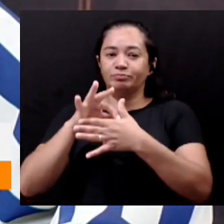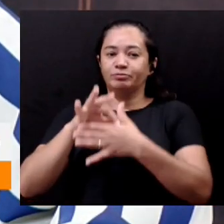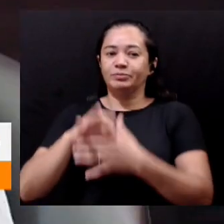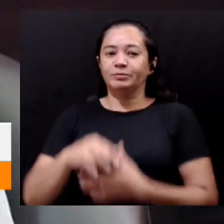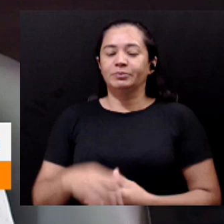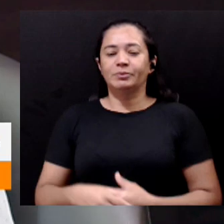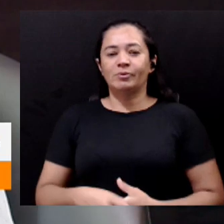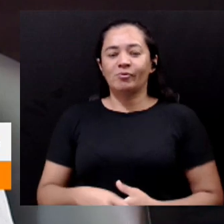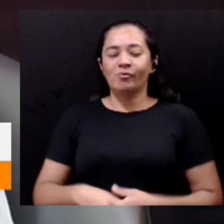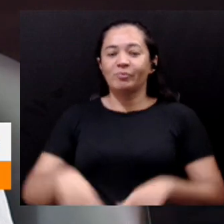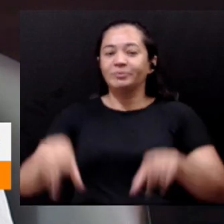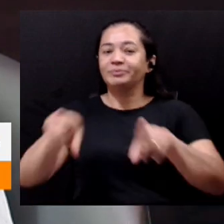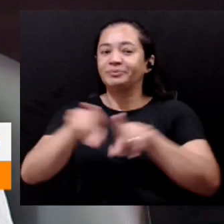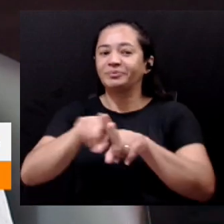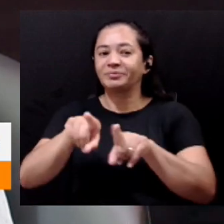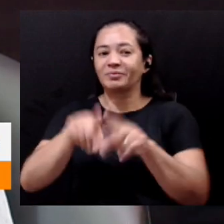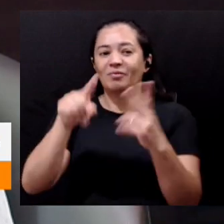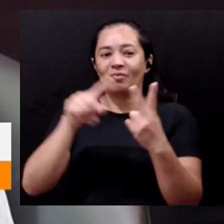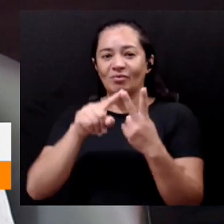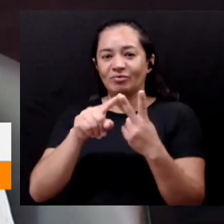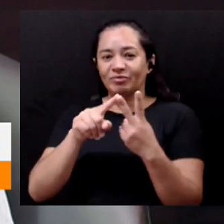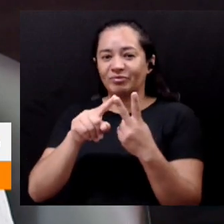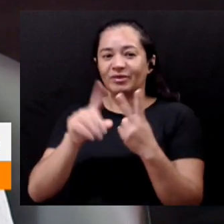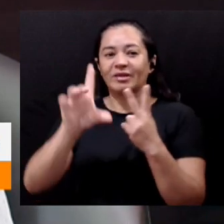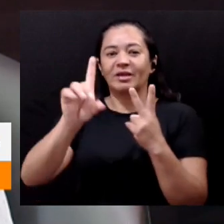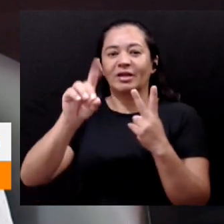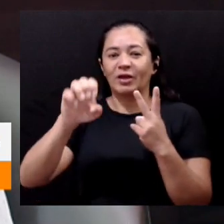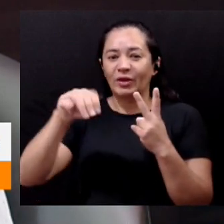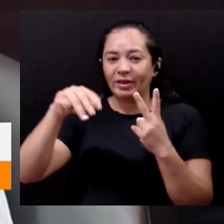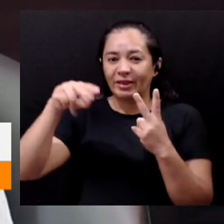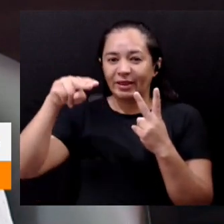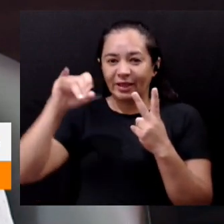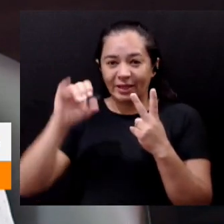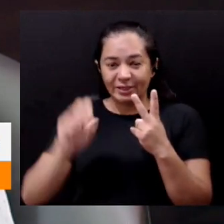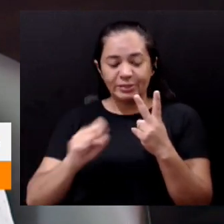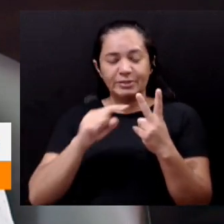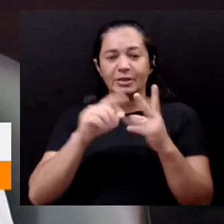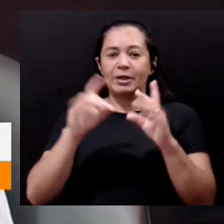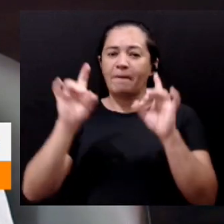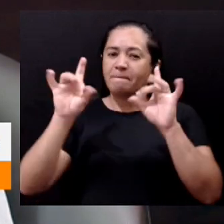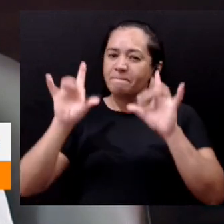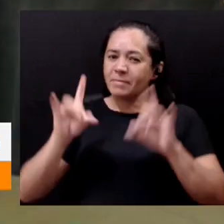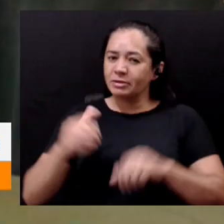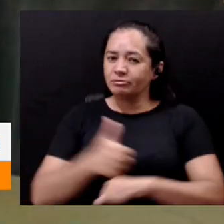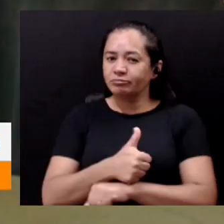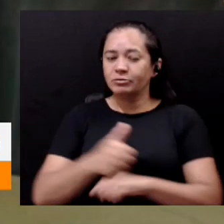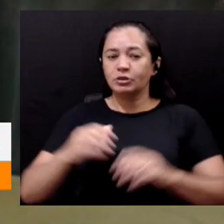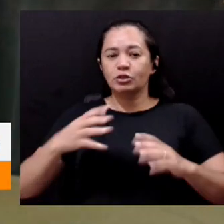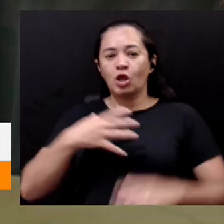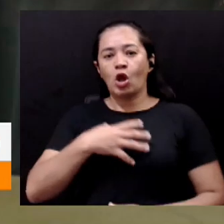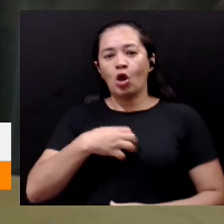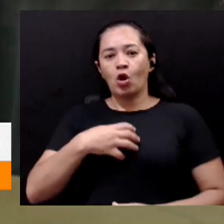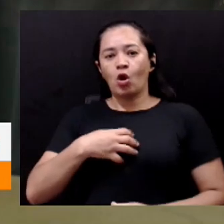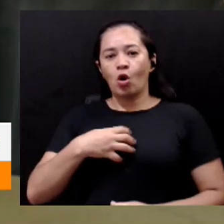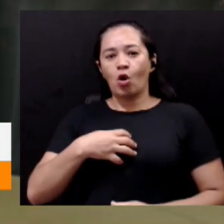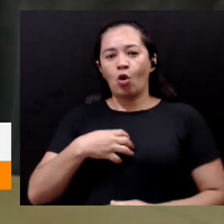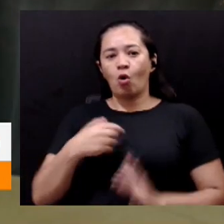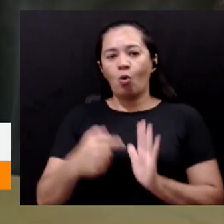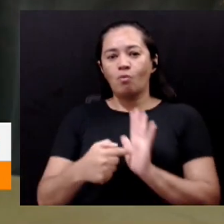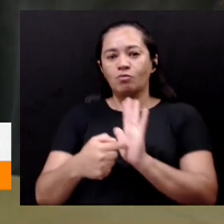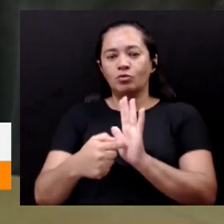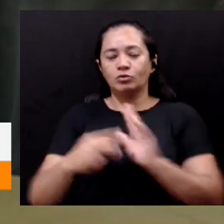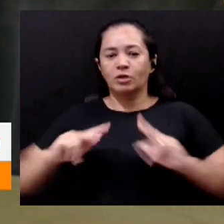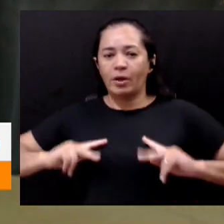também conosco o Denis Severo, psicanalista e especialista em comportamento humano. Então fica com a gente, já manda